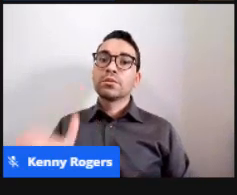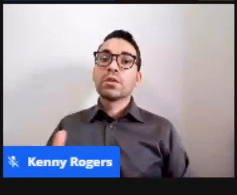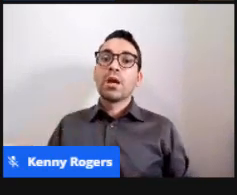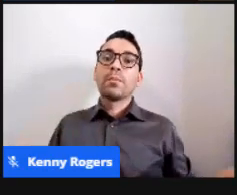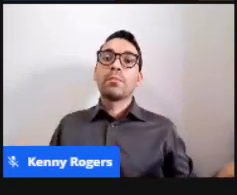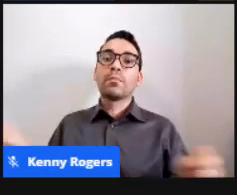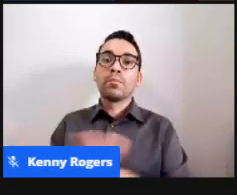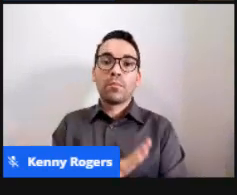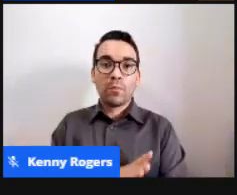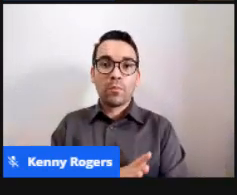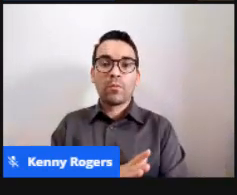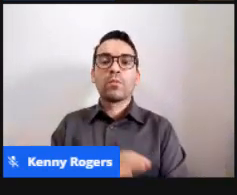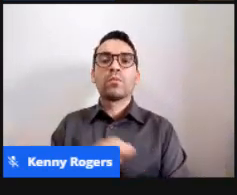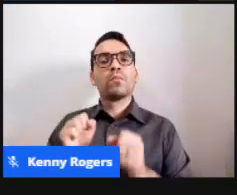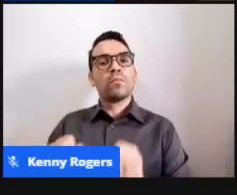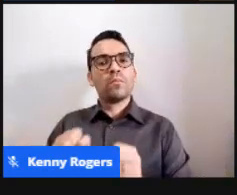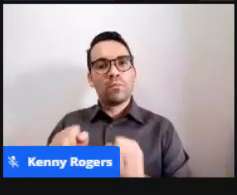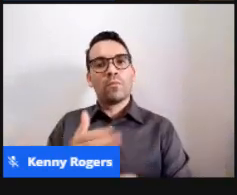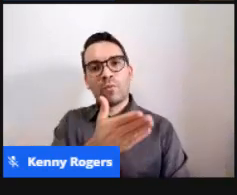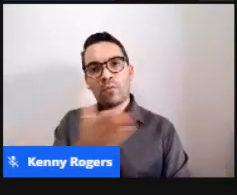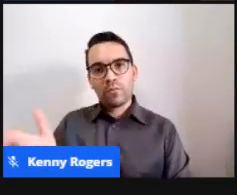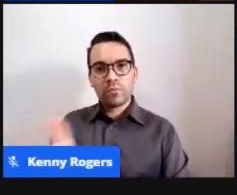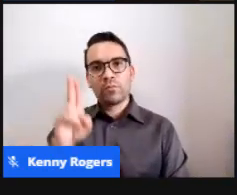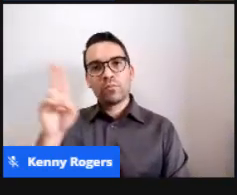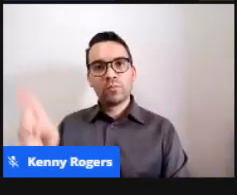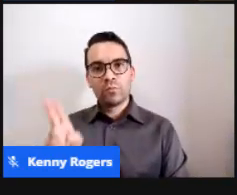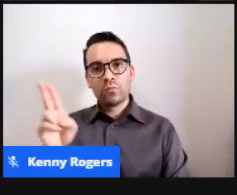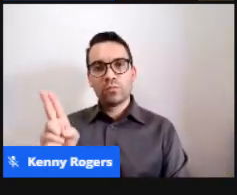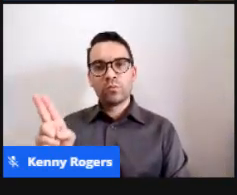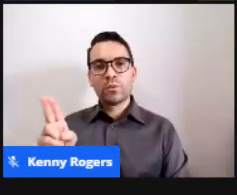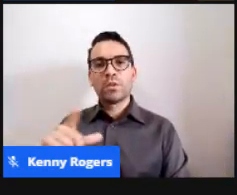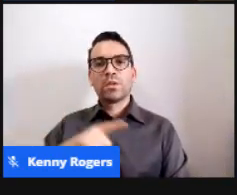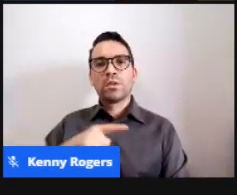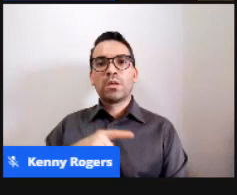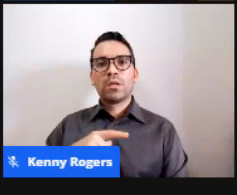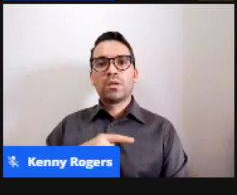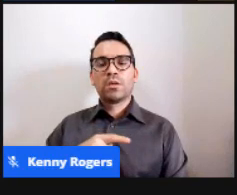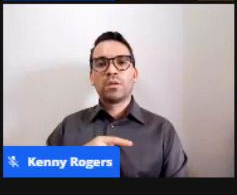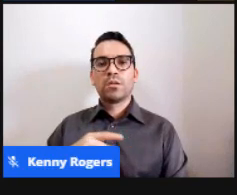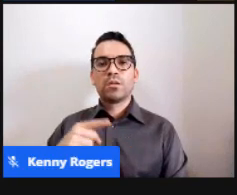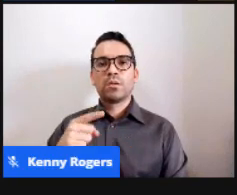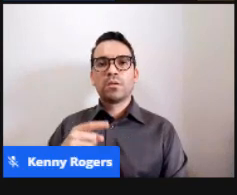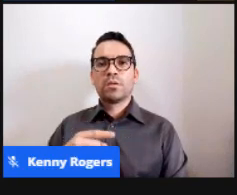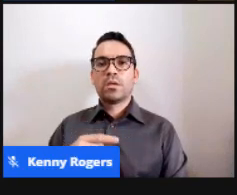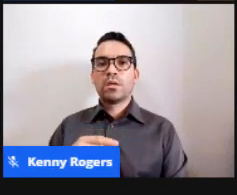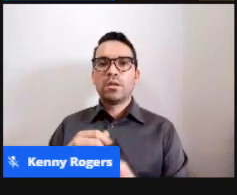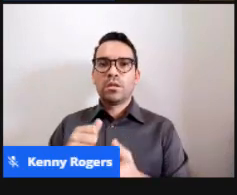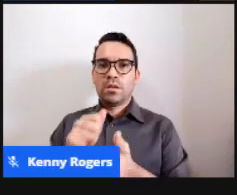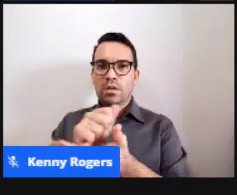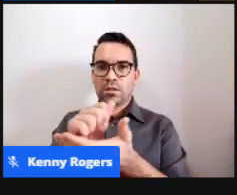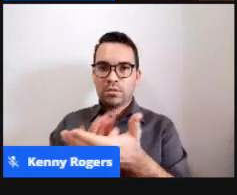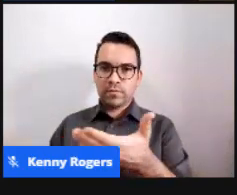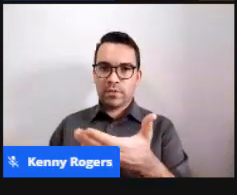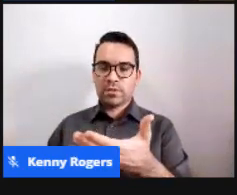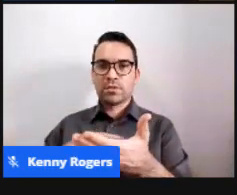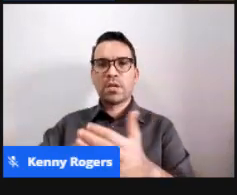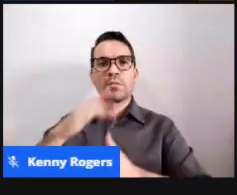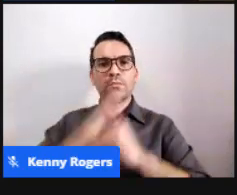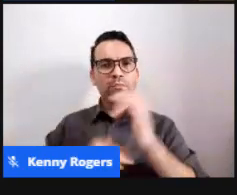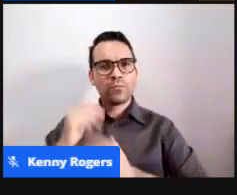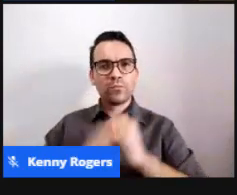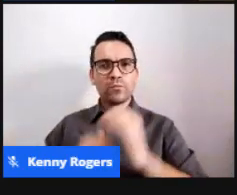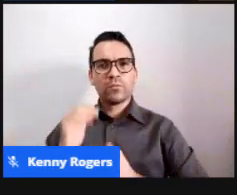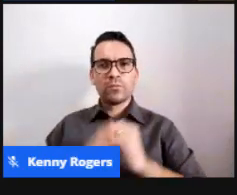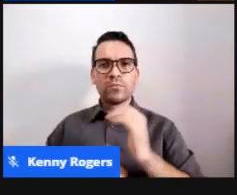aqueles quadros de todas as habilidades, estão lá. Além disso, a gente sempre coloca eventos. É interessante a